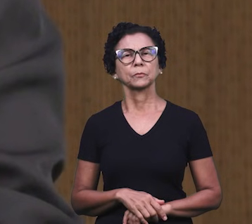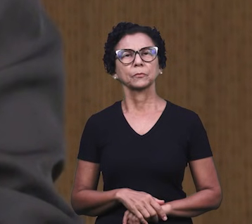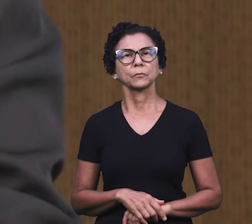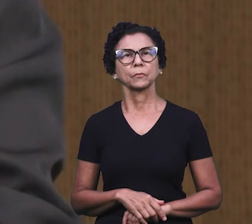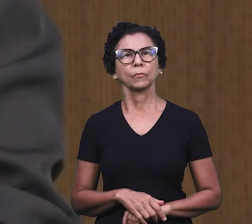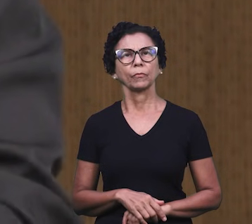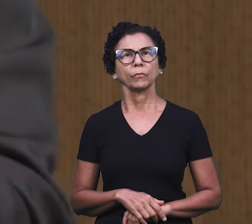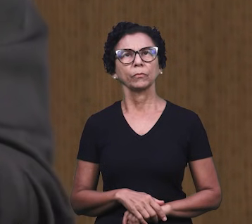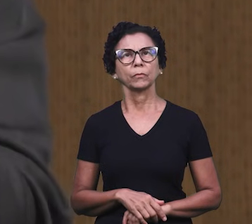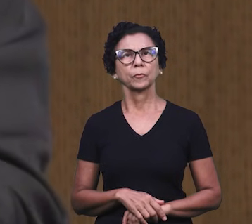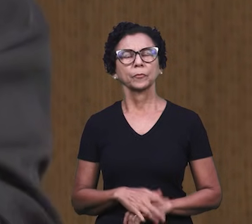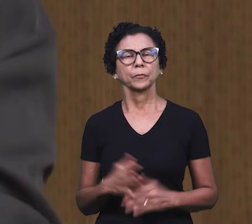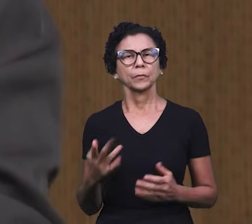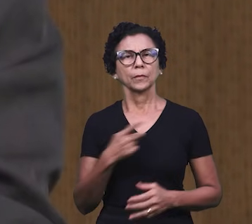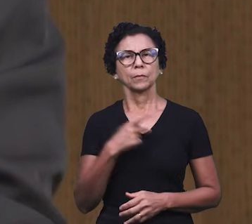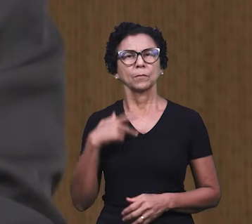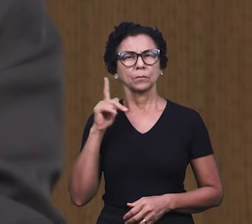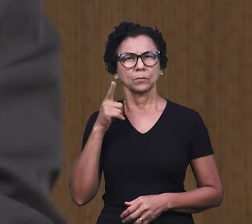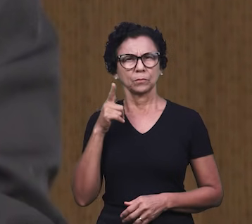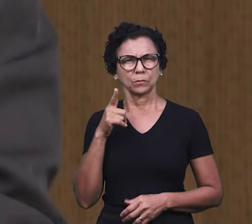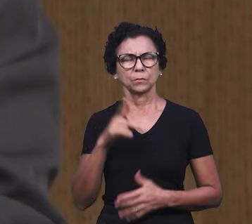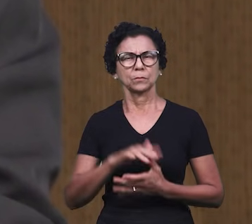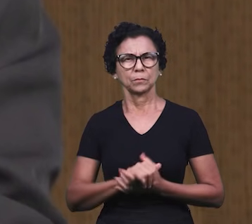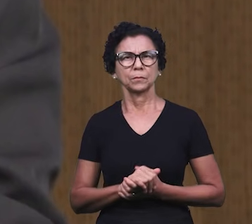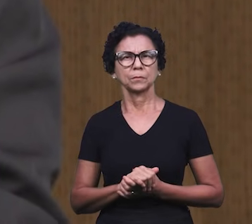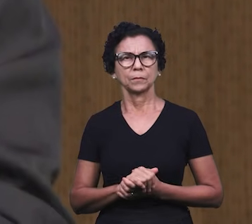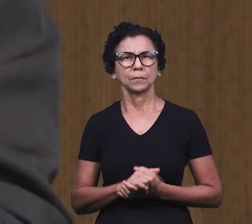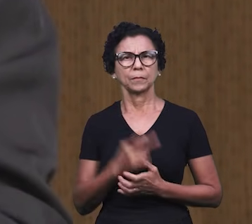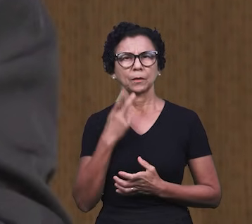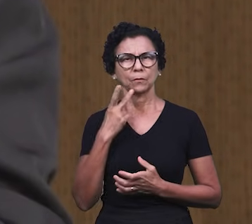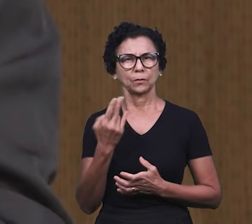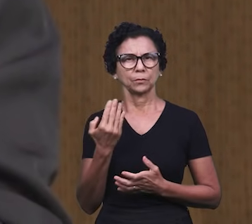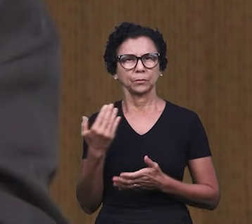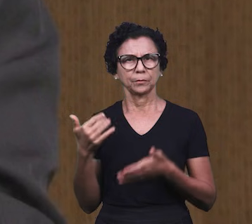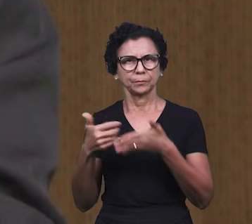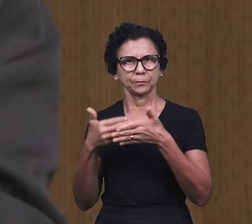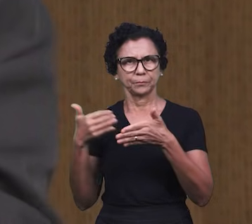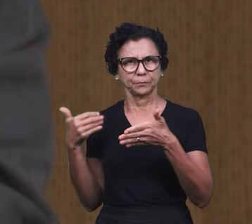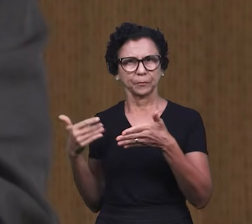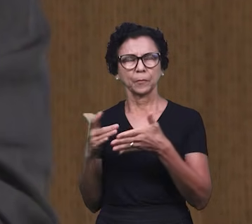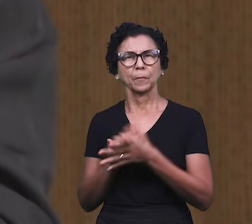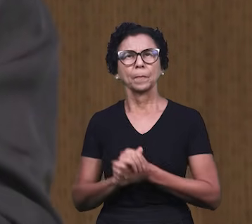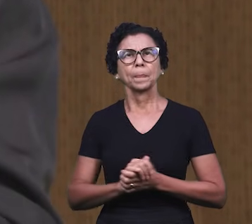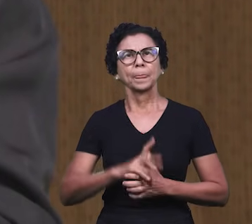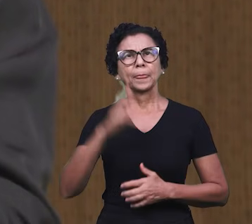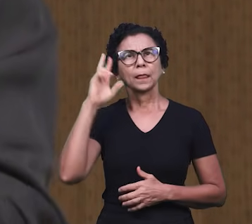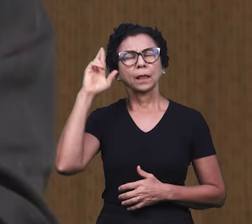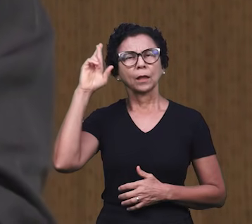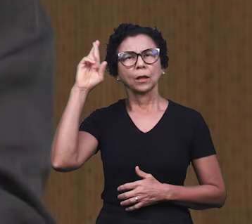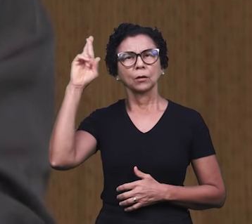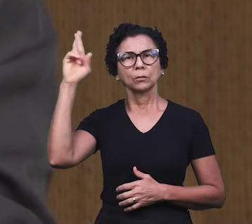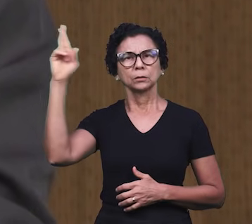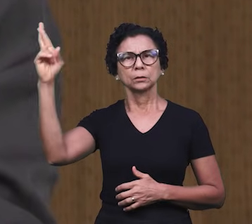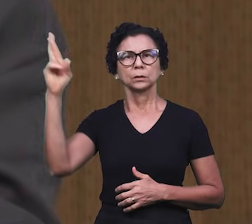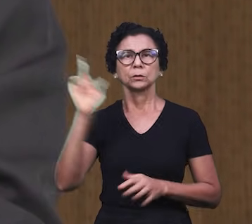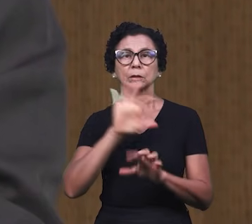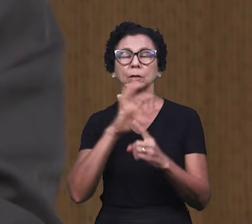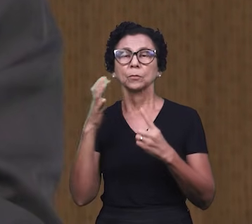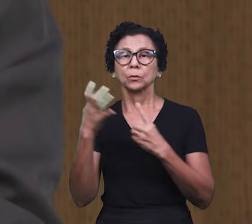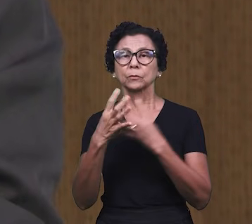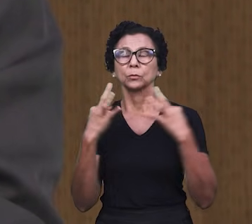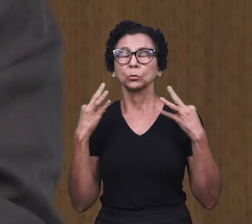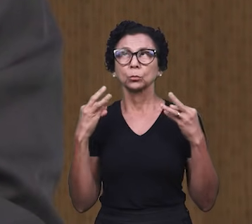que o pastor Gereti falou recentemente, né, o Senhor nos deu tem nos dado tudo o que nós